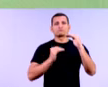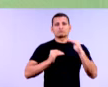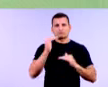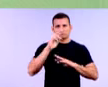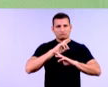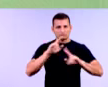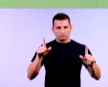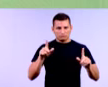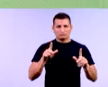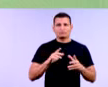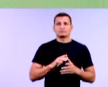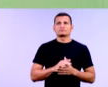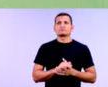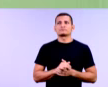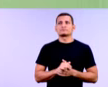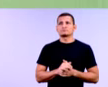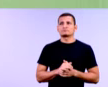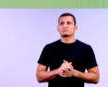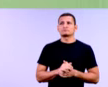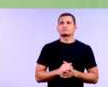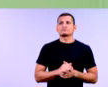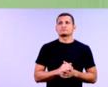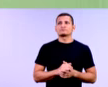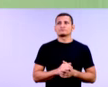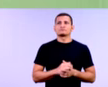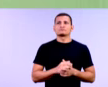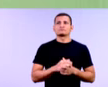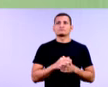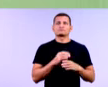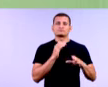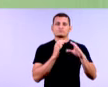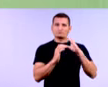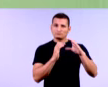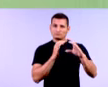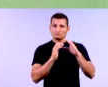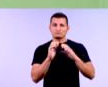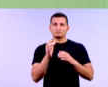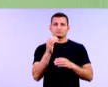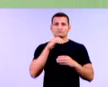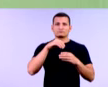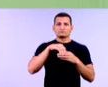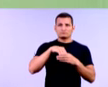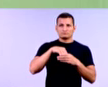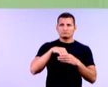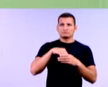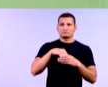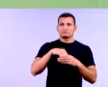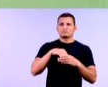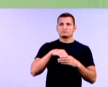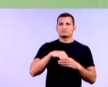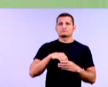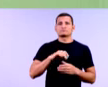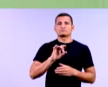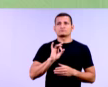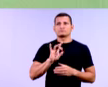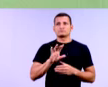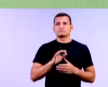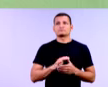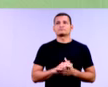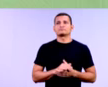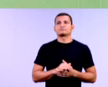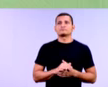diferentes, constituindo-se em uma forma de comunicação eminentemente tu já deu a interna. resposta, Ruth. Já